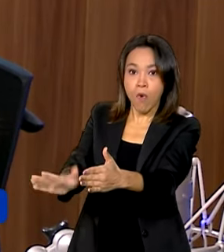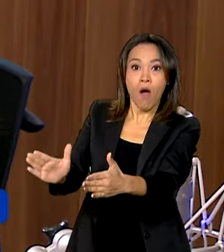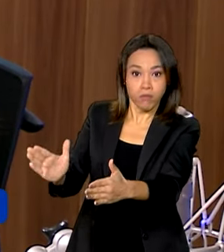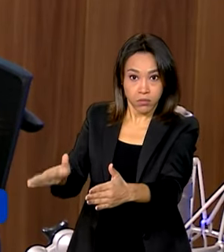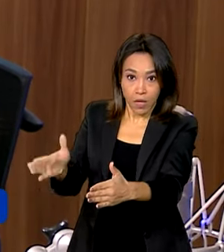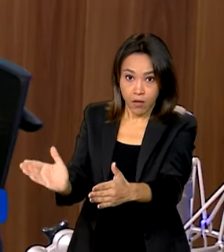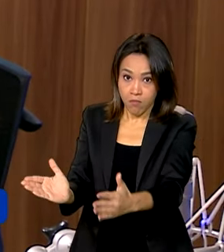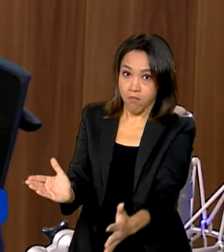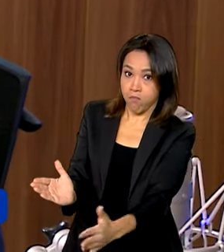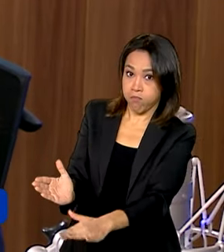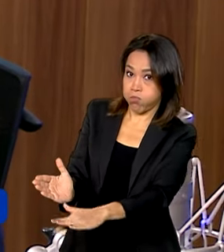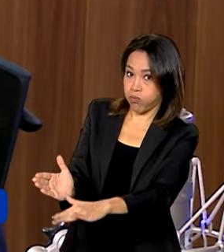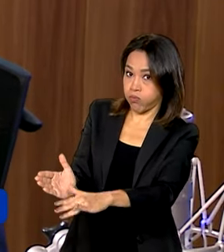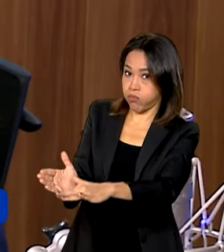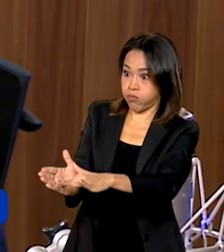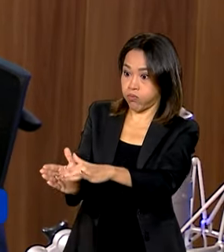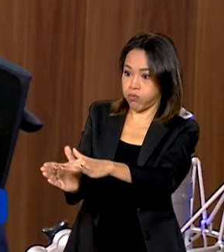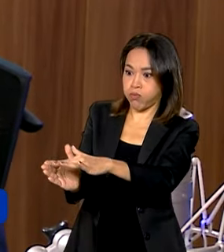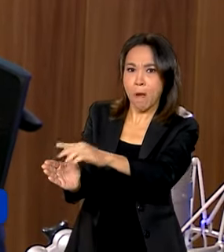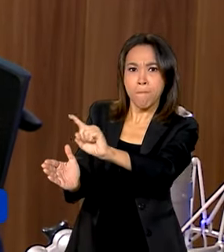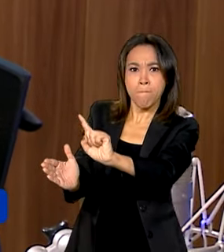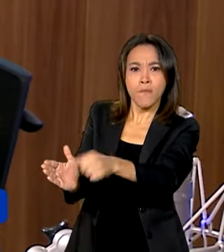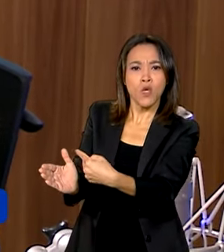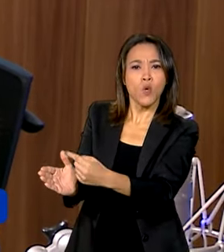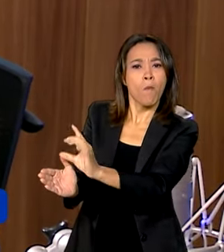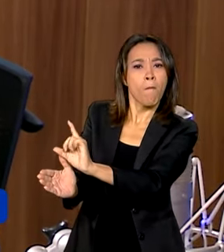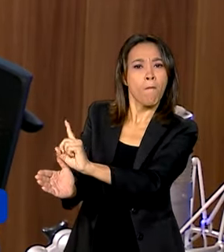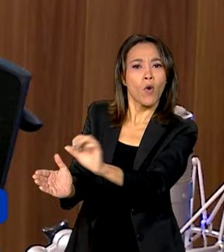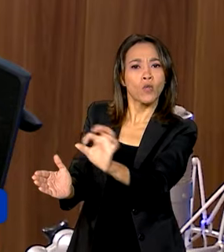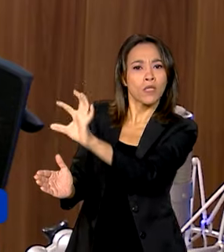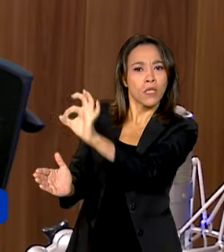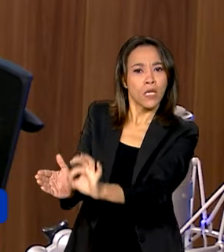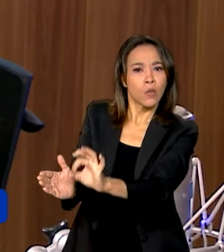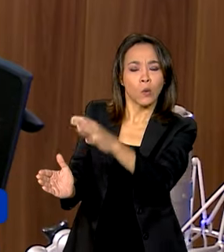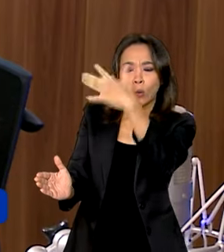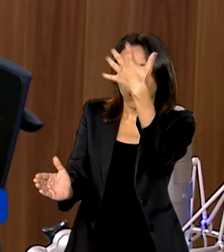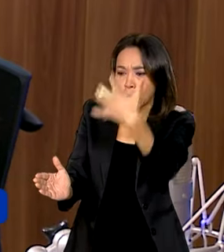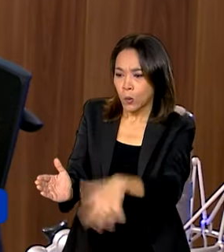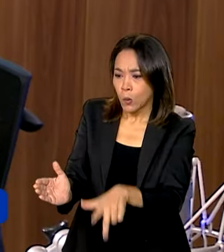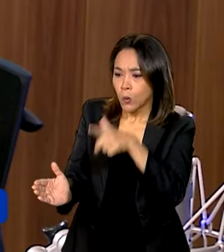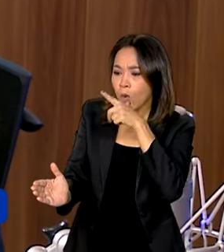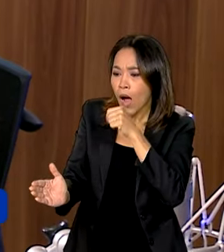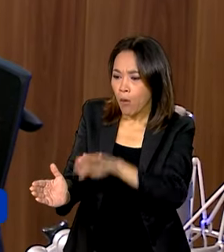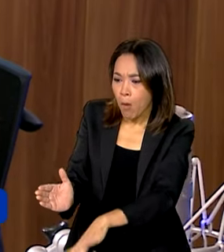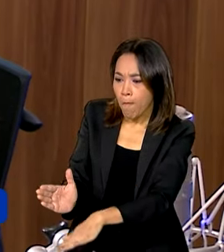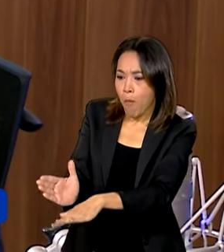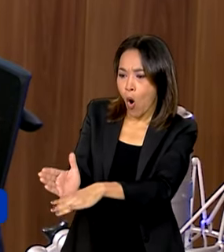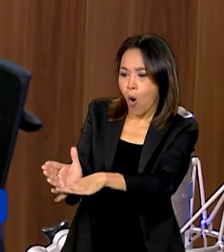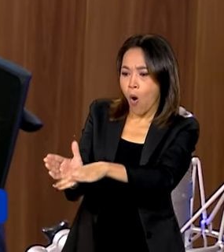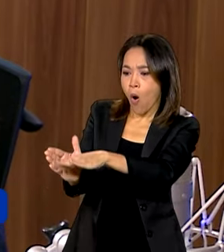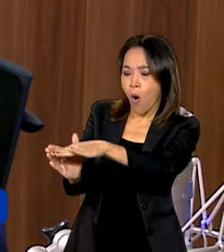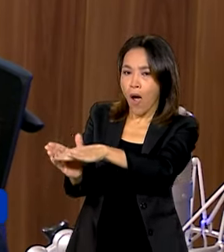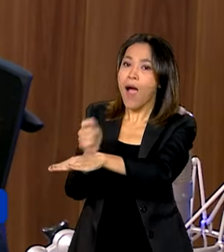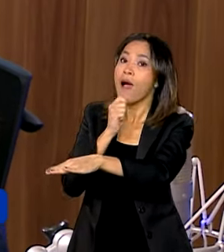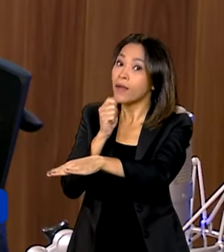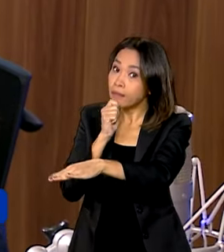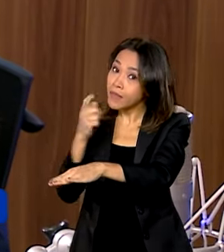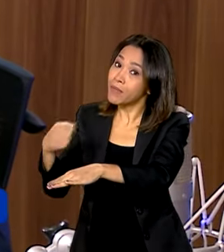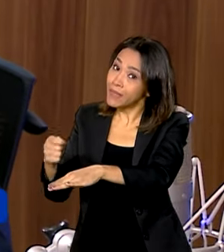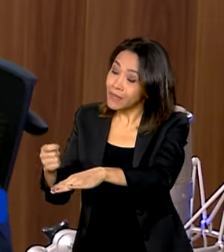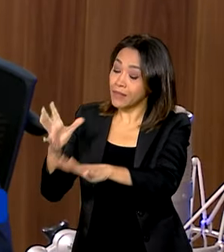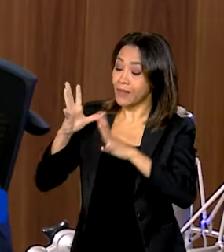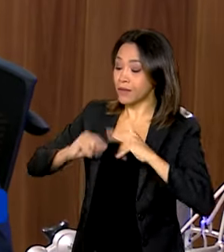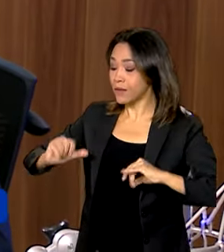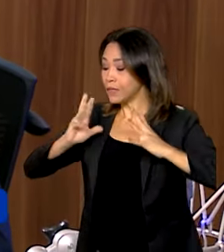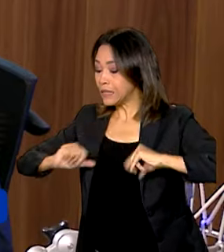eh crescer quase 1000% ali a disponibilidade de água lógicamente que tem ainda estações de tratamento para